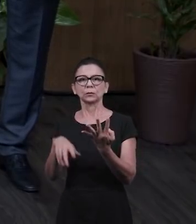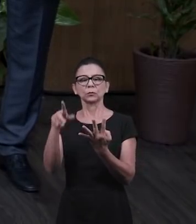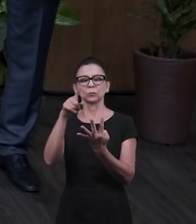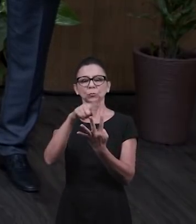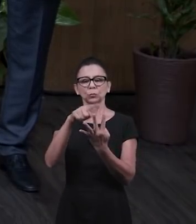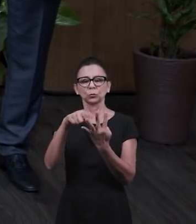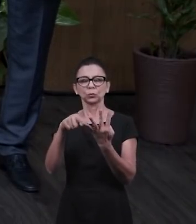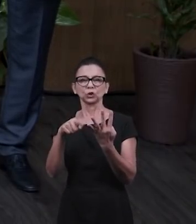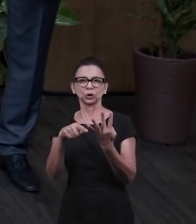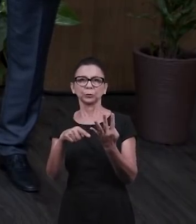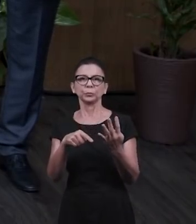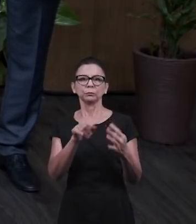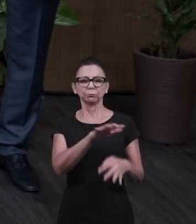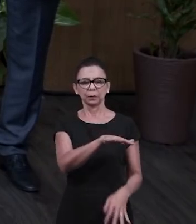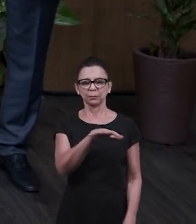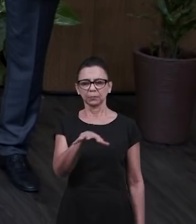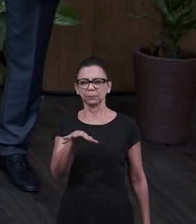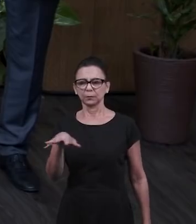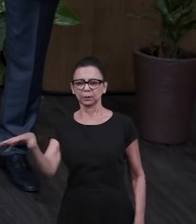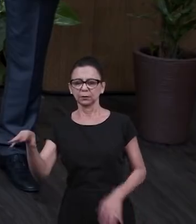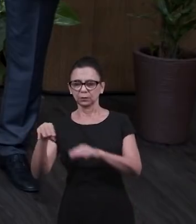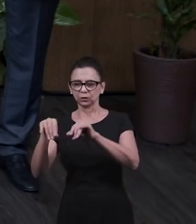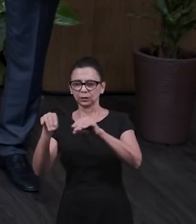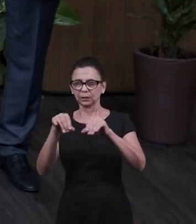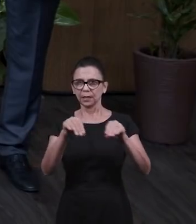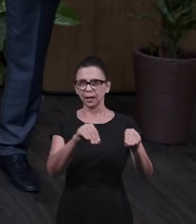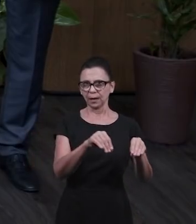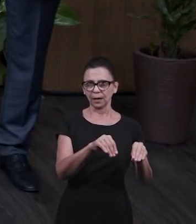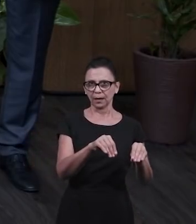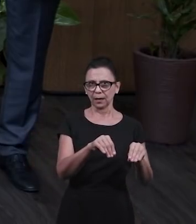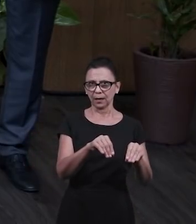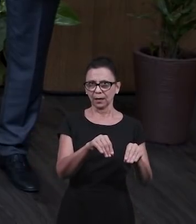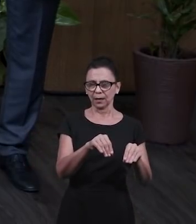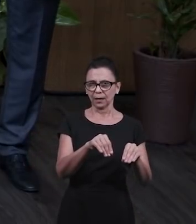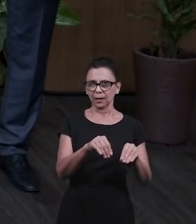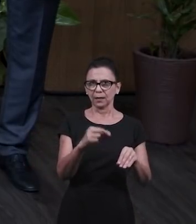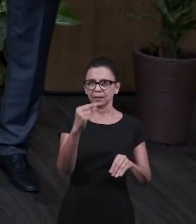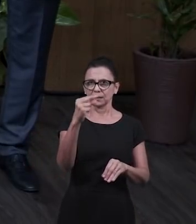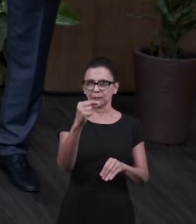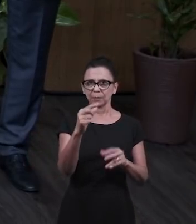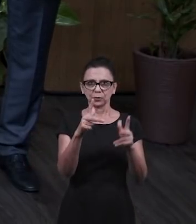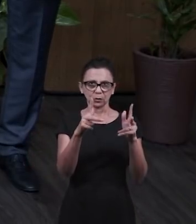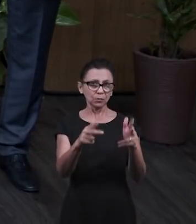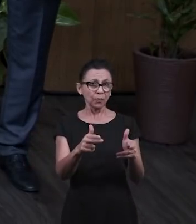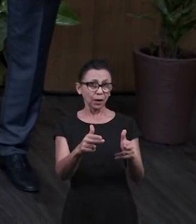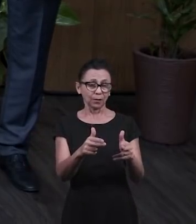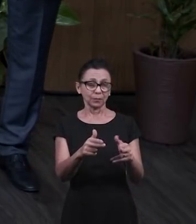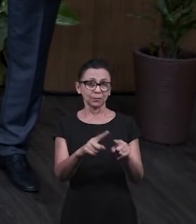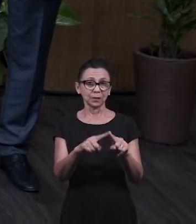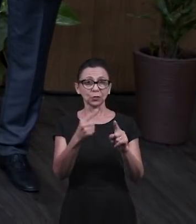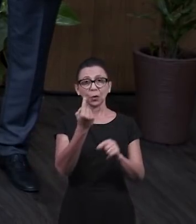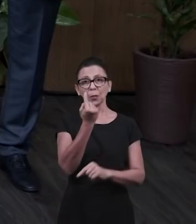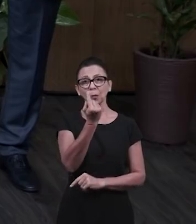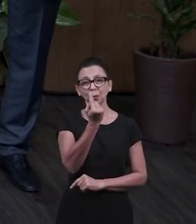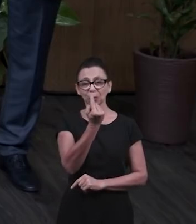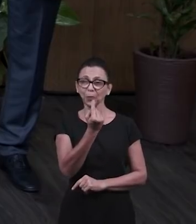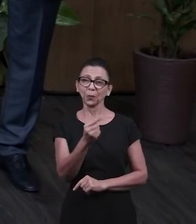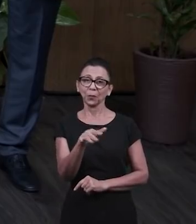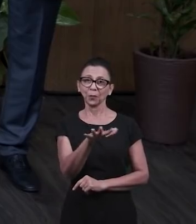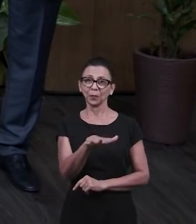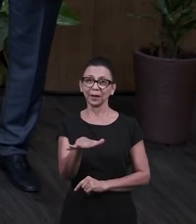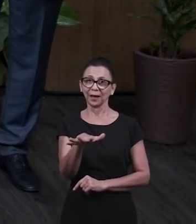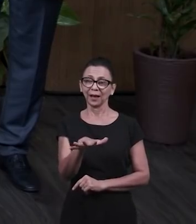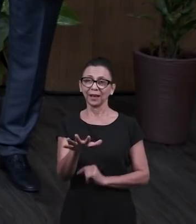mesma semente, mas somente um deles dá fruto. Já falamos de 2